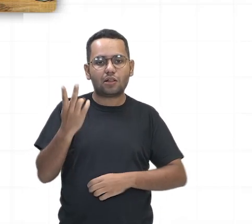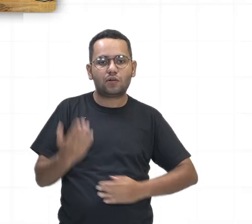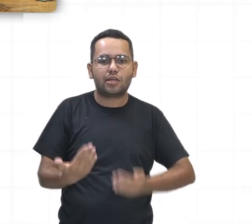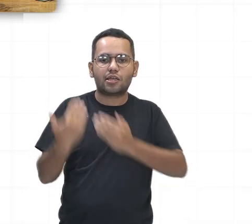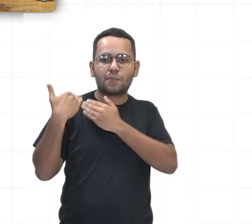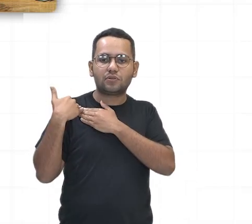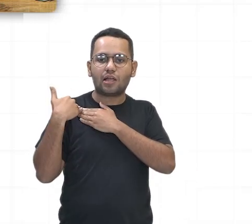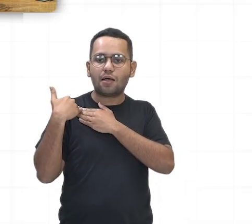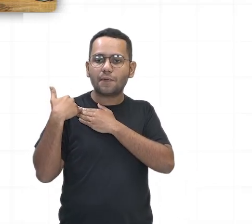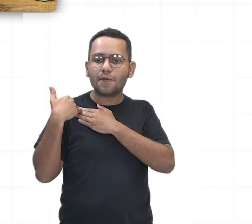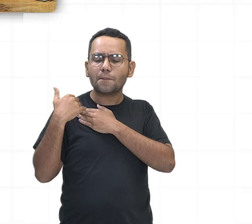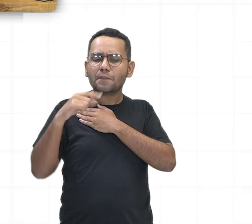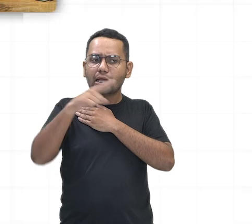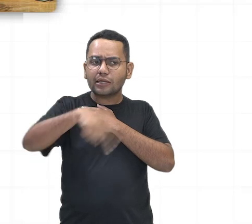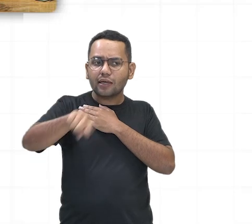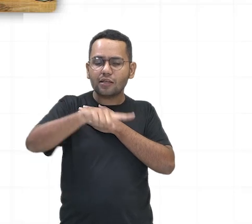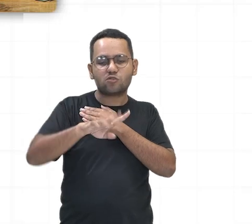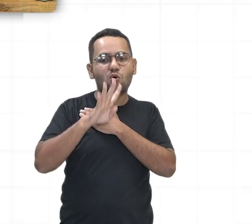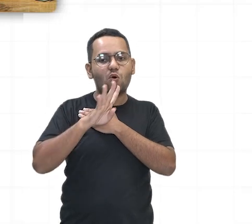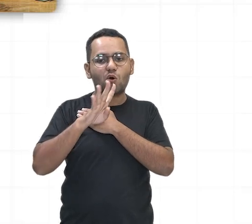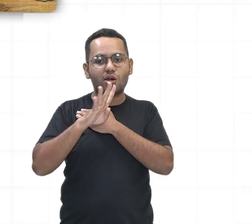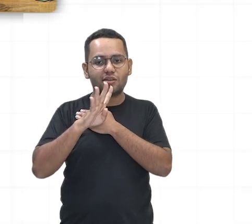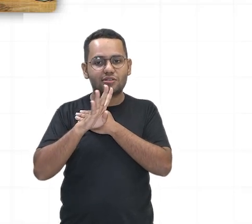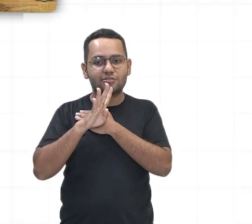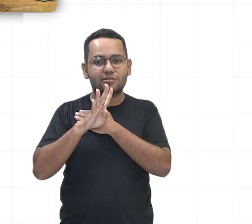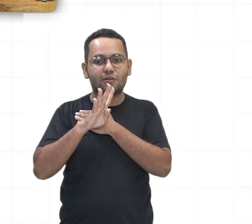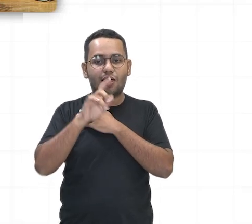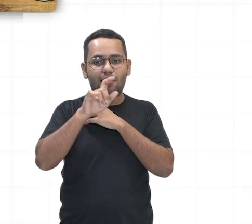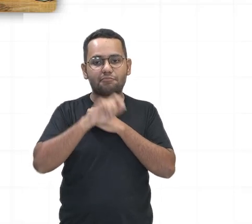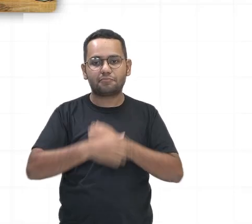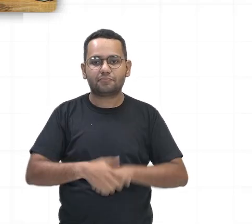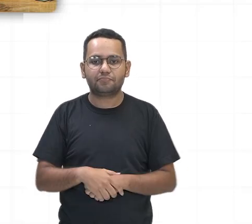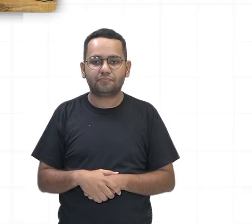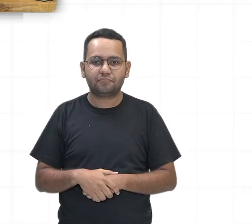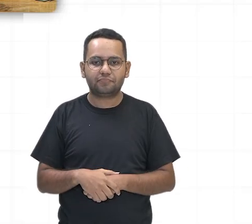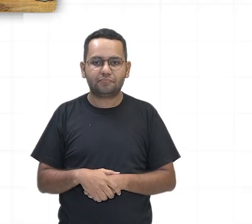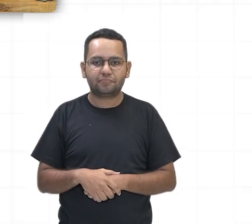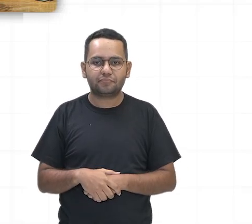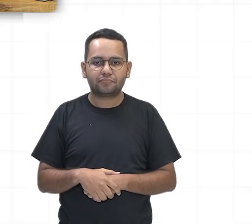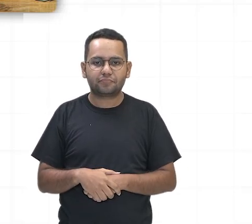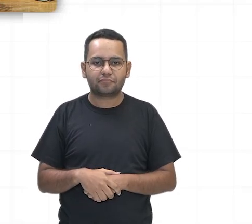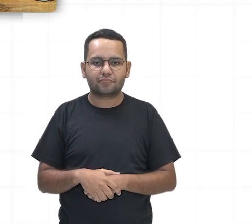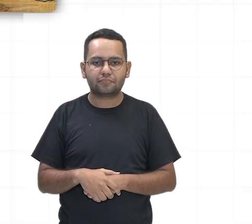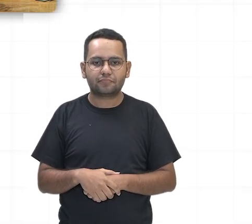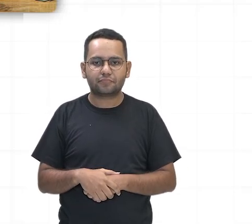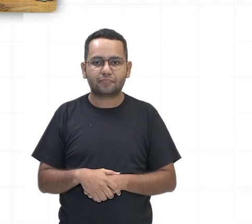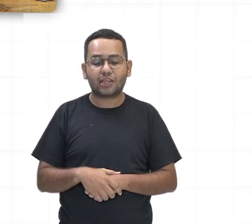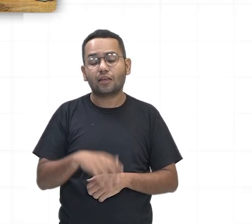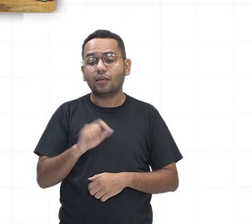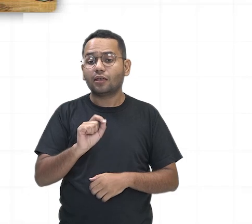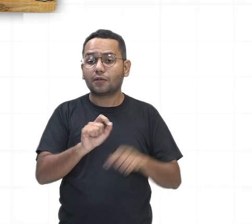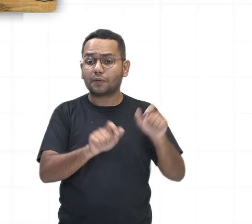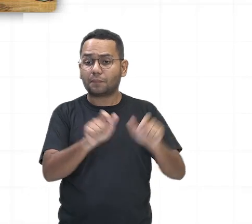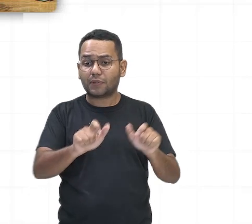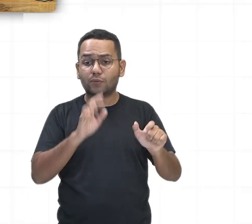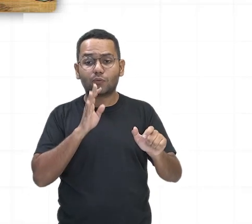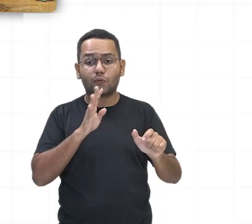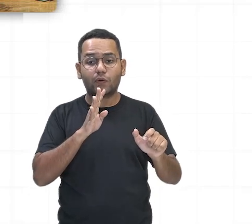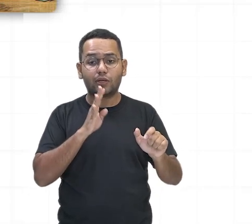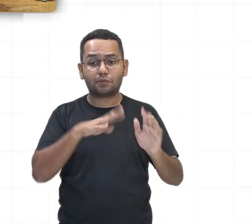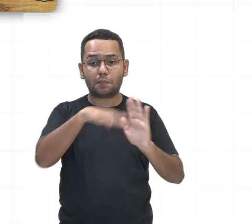seus adeptos. Olha, isso é muito importante. Há religiões que pegam uma parte da sua teologia, da